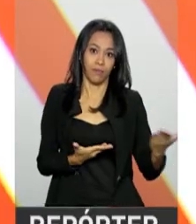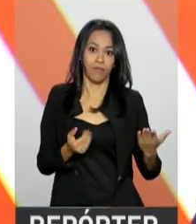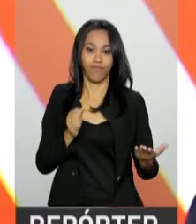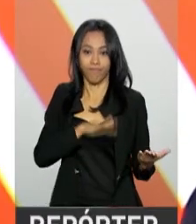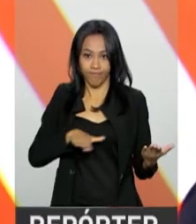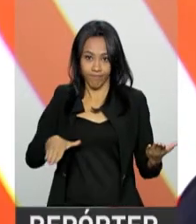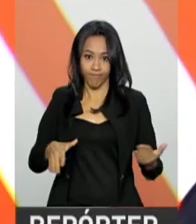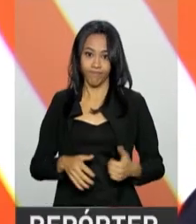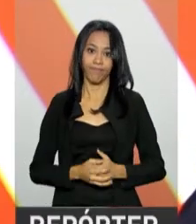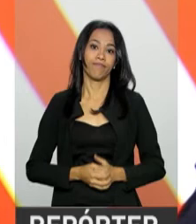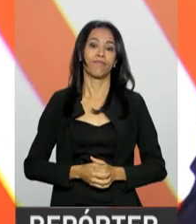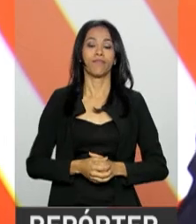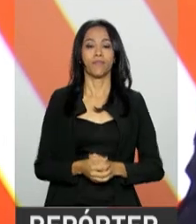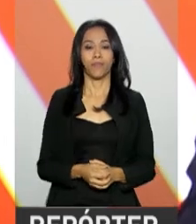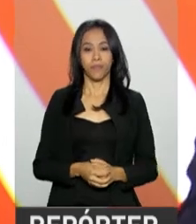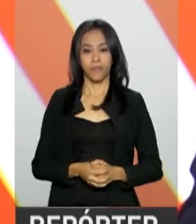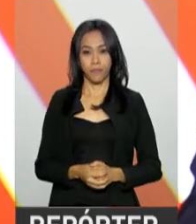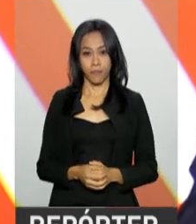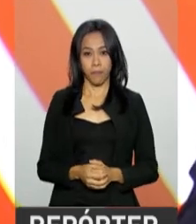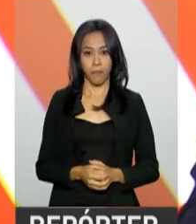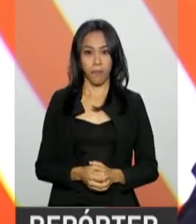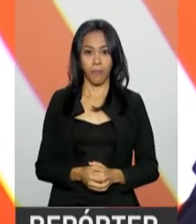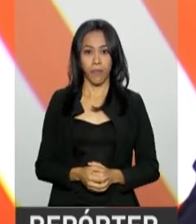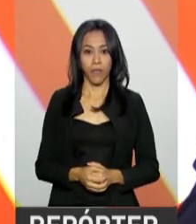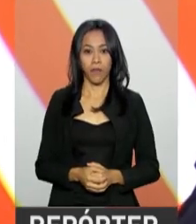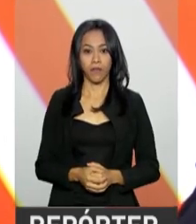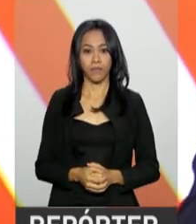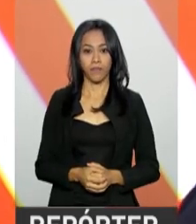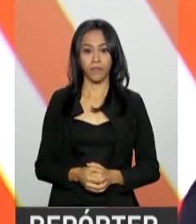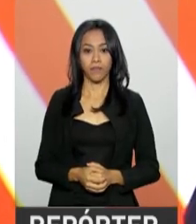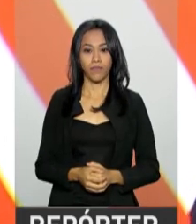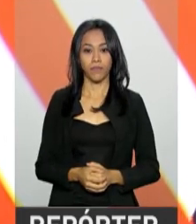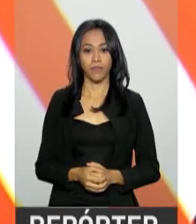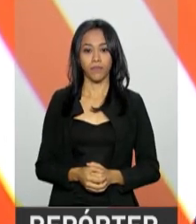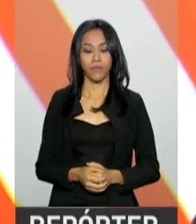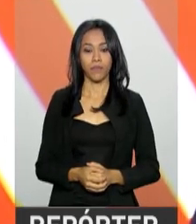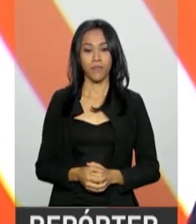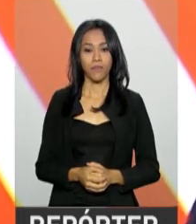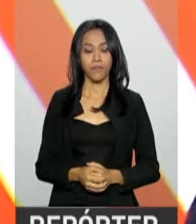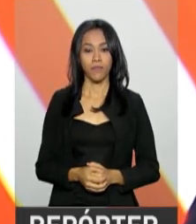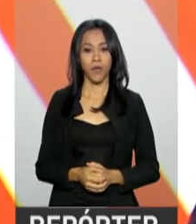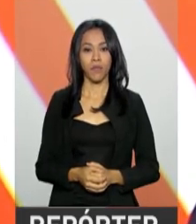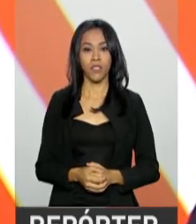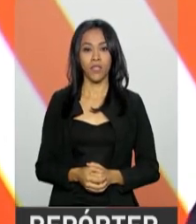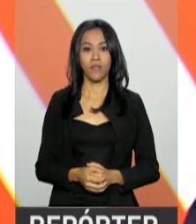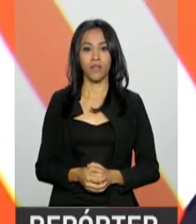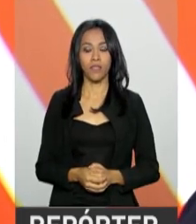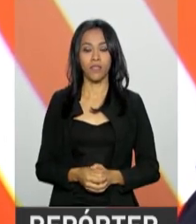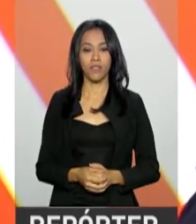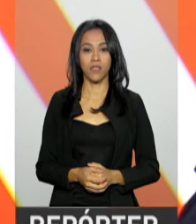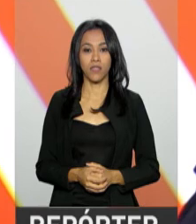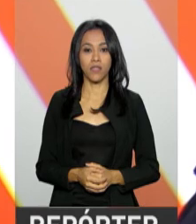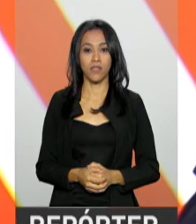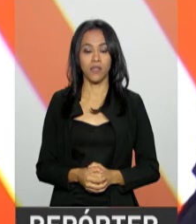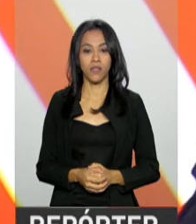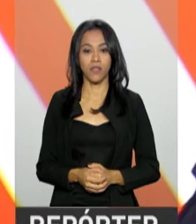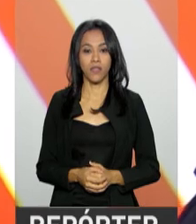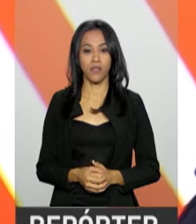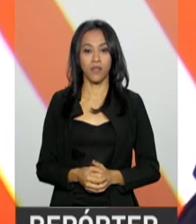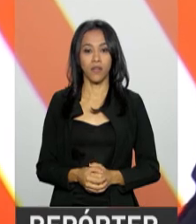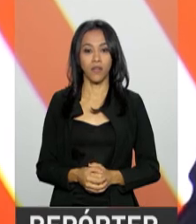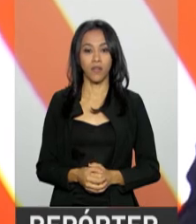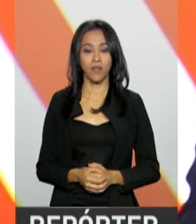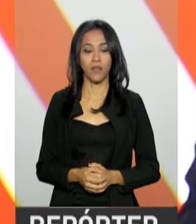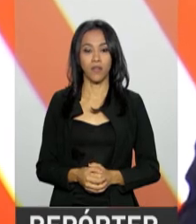o erro quem do rio e fêmeas incluindo brasil em termos de copa da uefa e liga